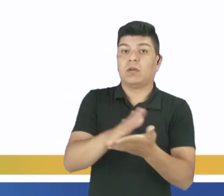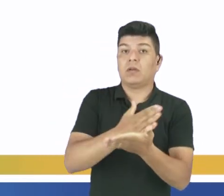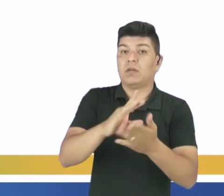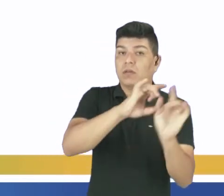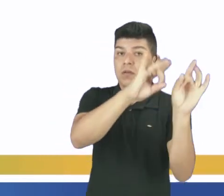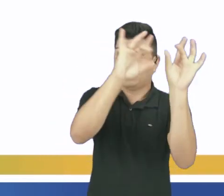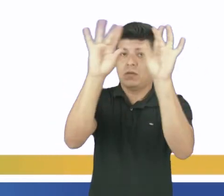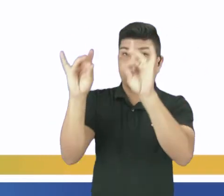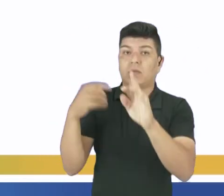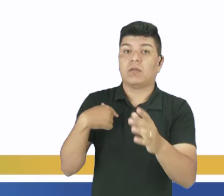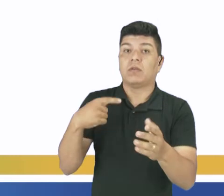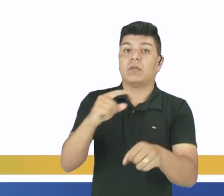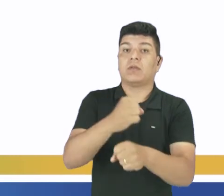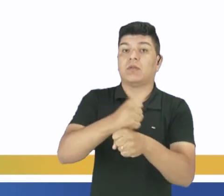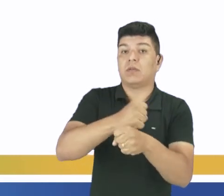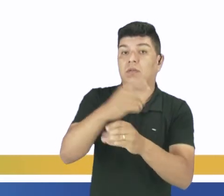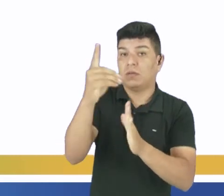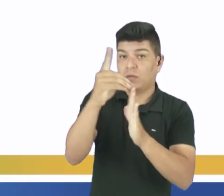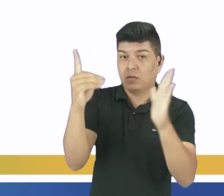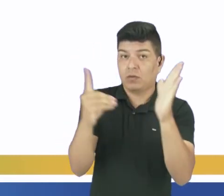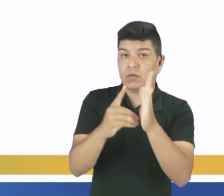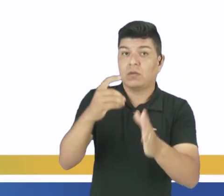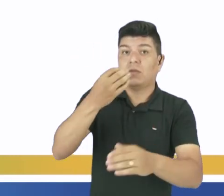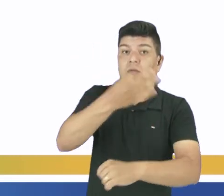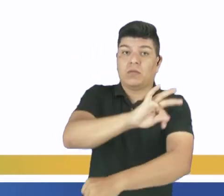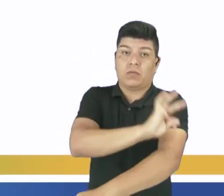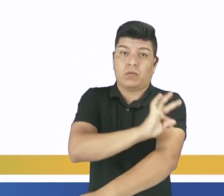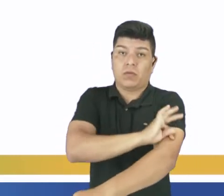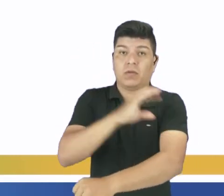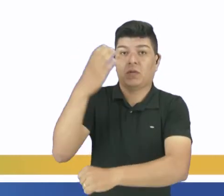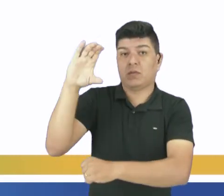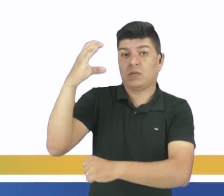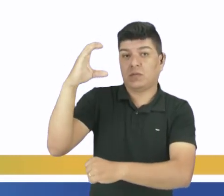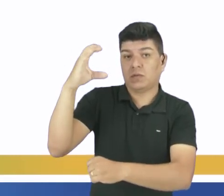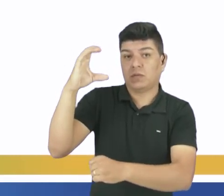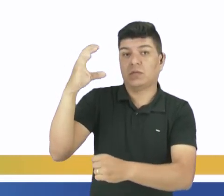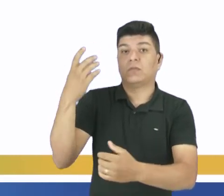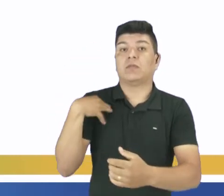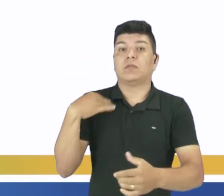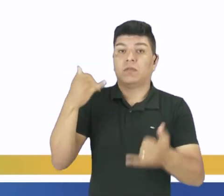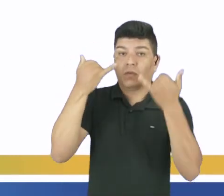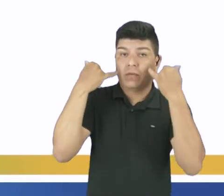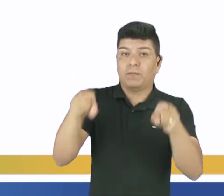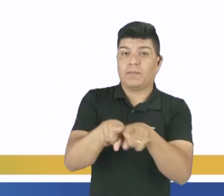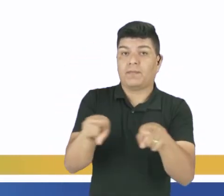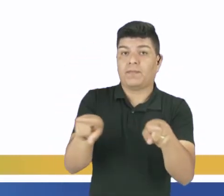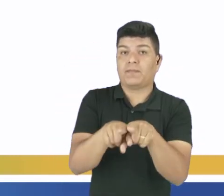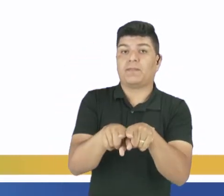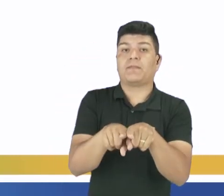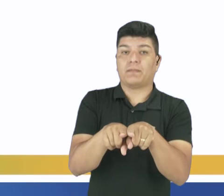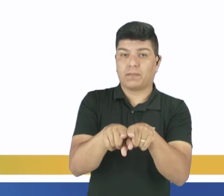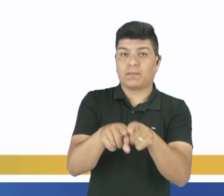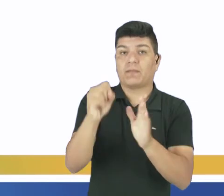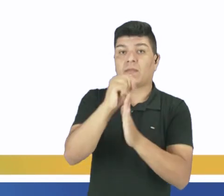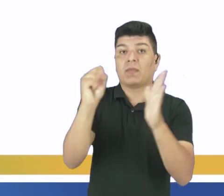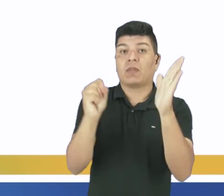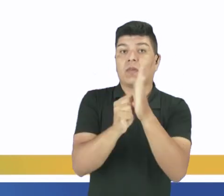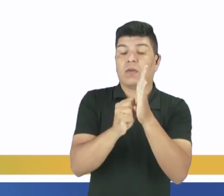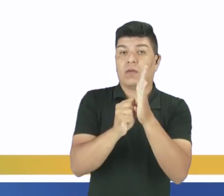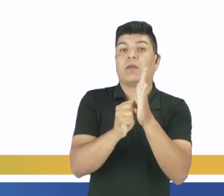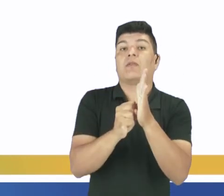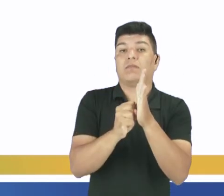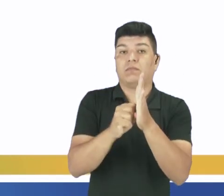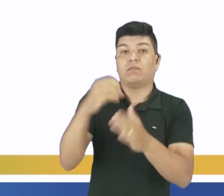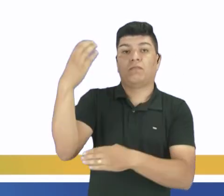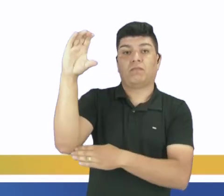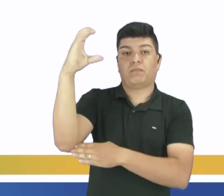especialistas chamam esse período de Revolução Técnico-Científica e Informacional, ou seja, é o século